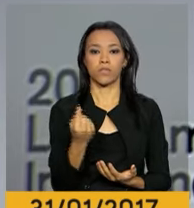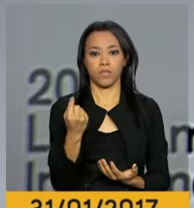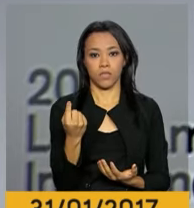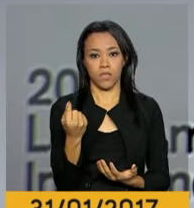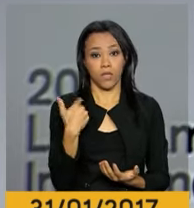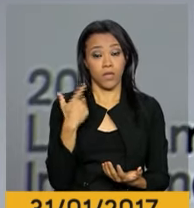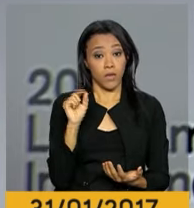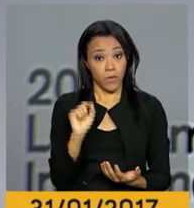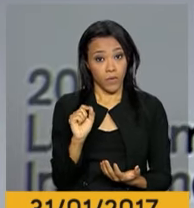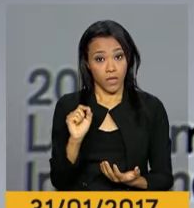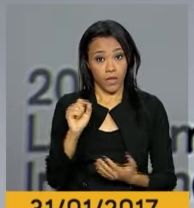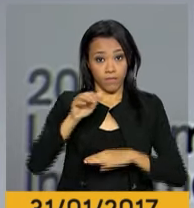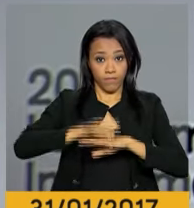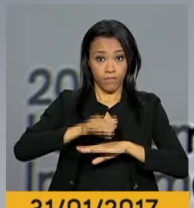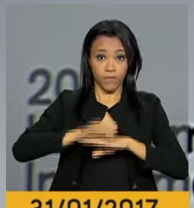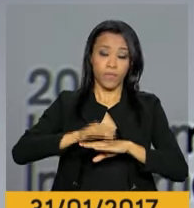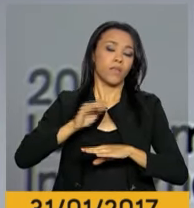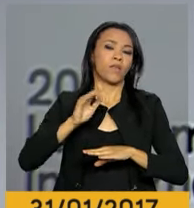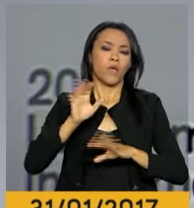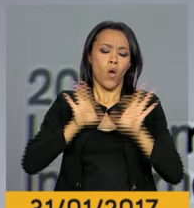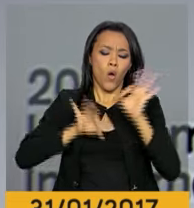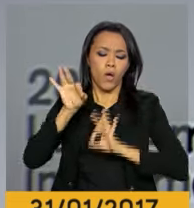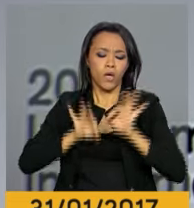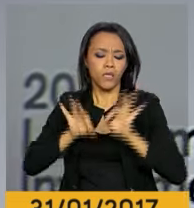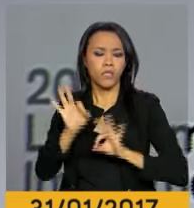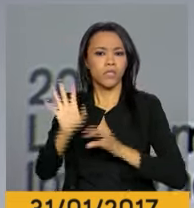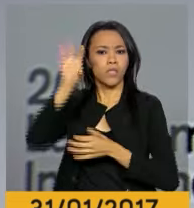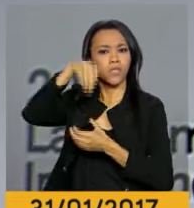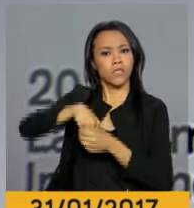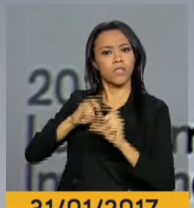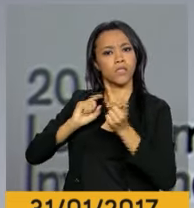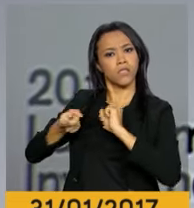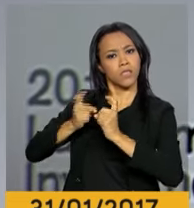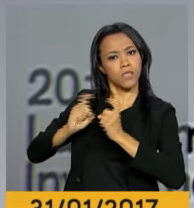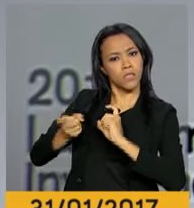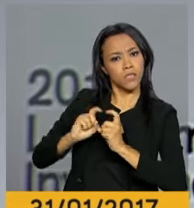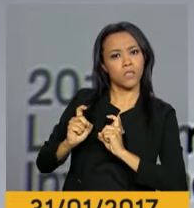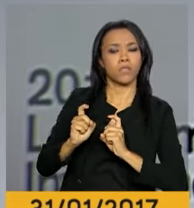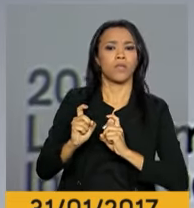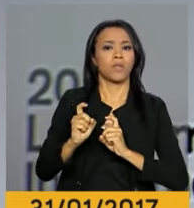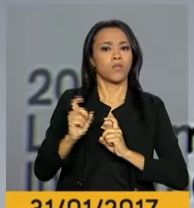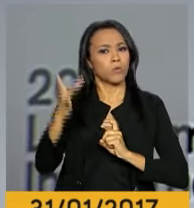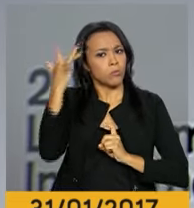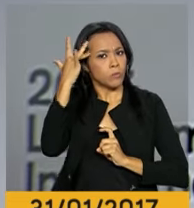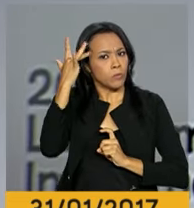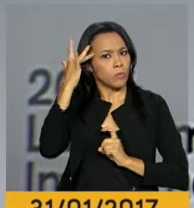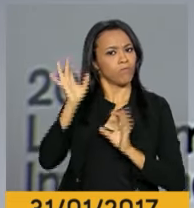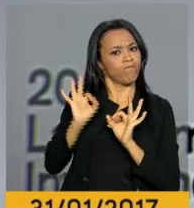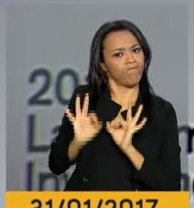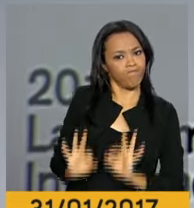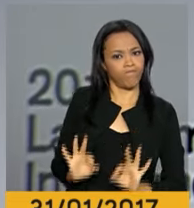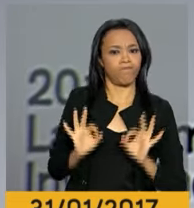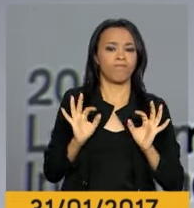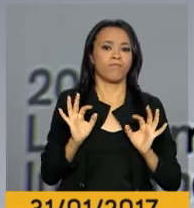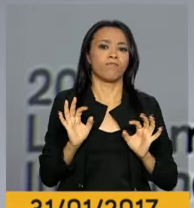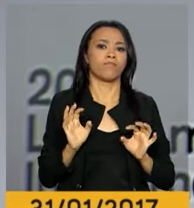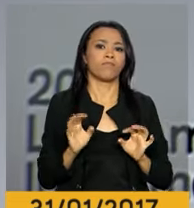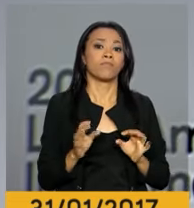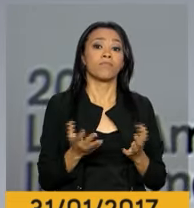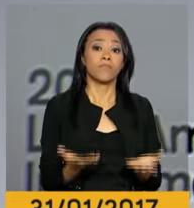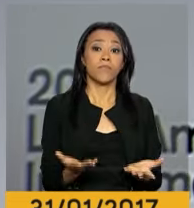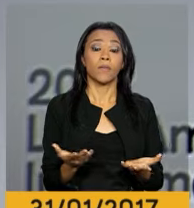restituir à condução do Estado o sentido de Lucidez e até porque não dizê-lo do senso